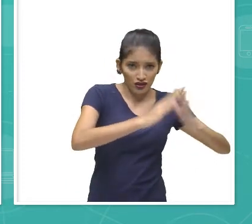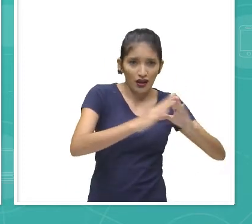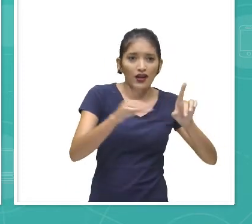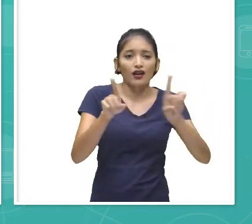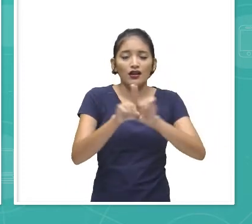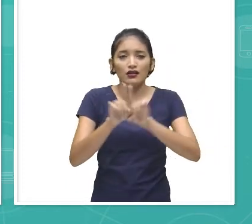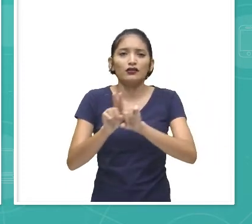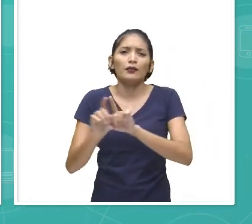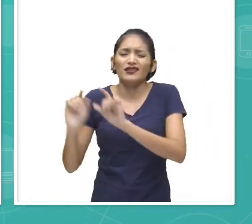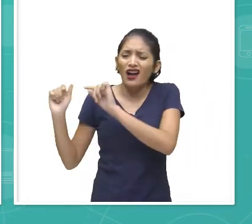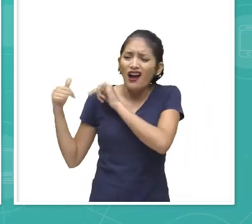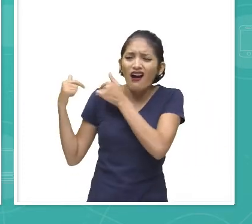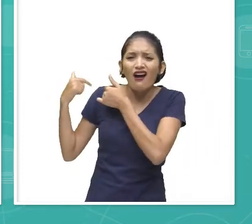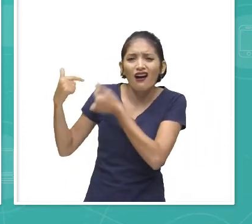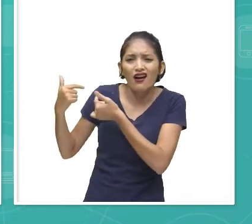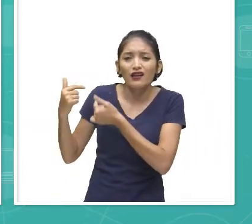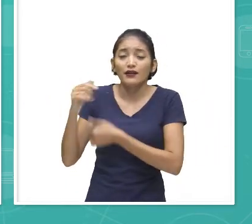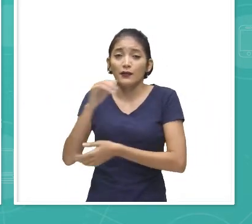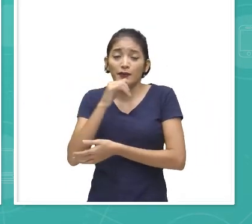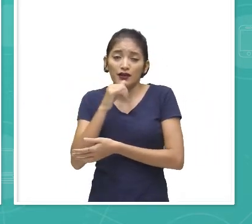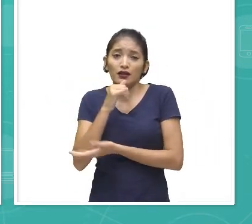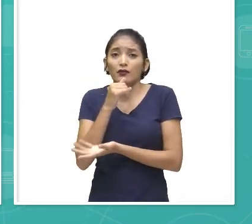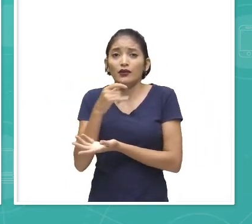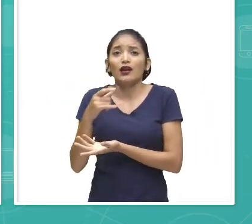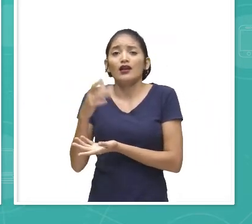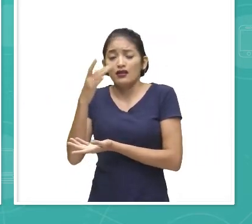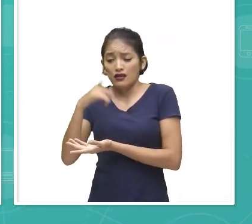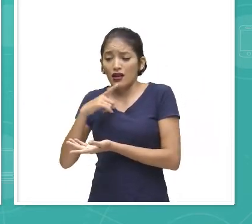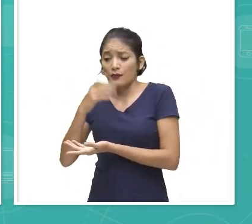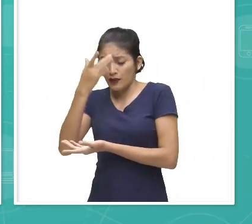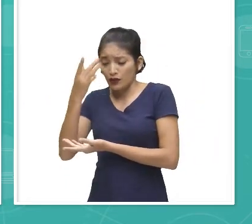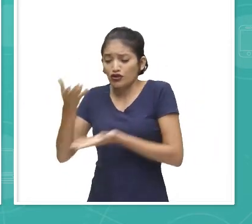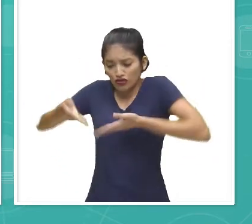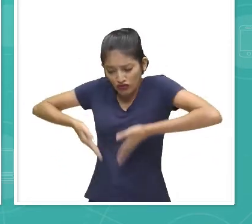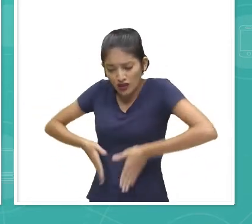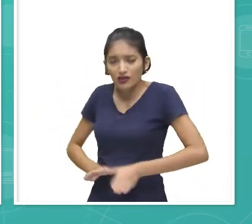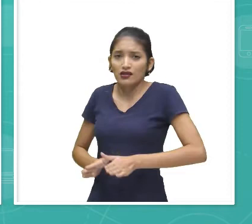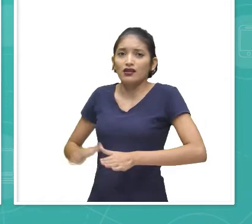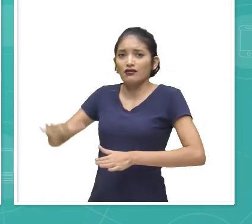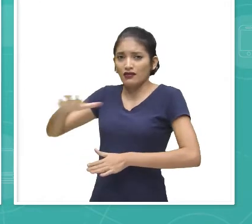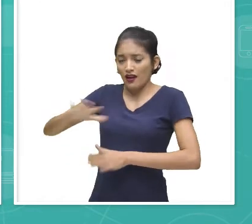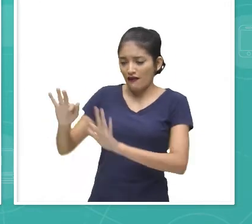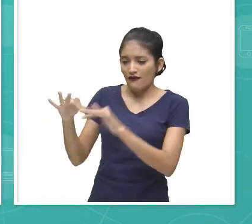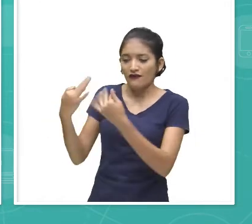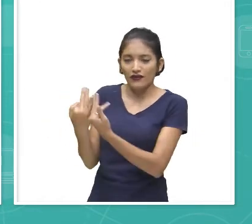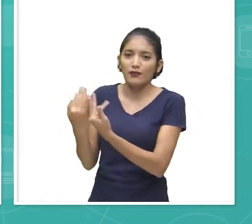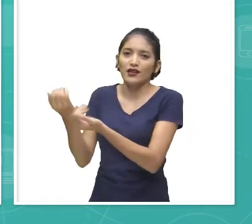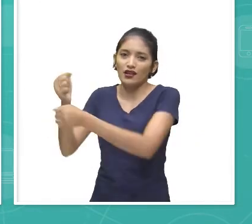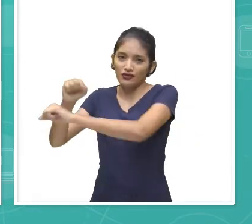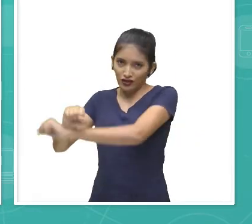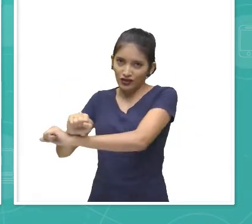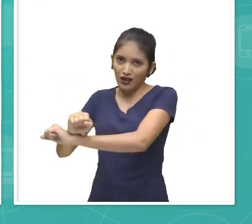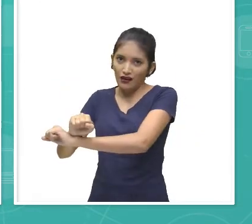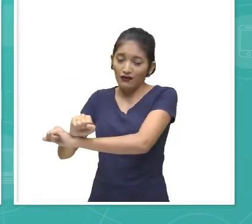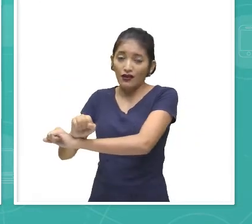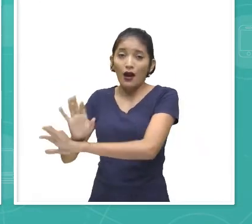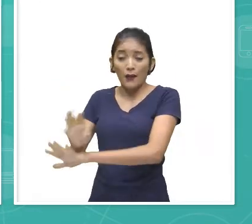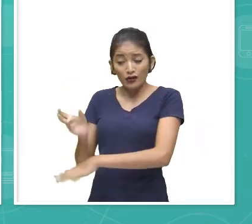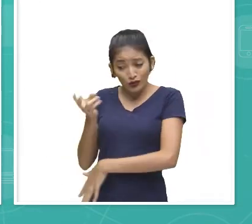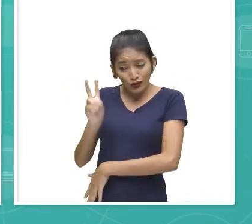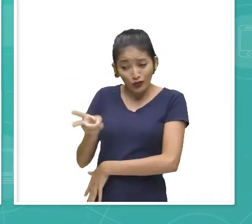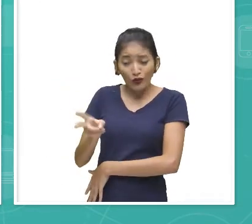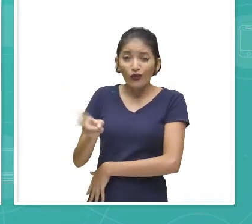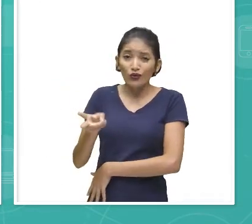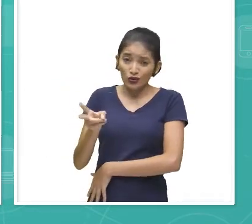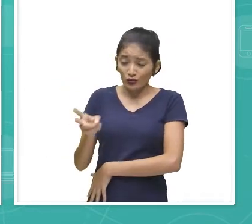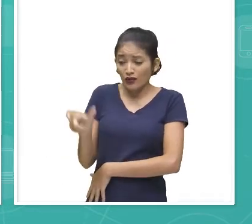já nasciam dentro de famílias escravas, mas o escravo continuava a ser considerado